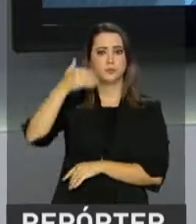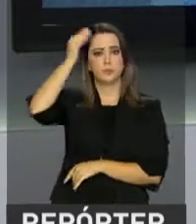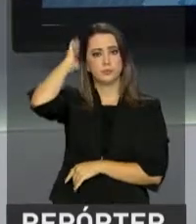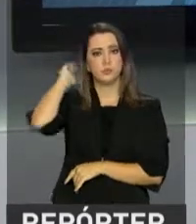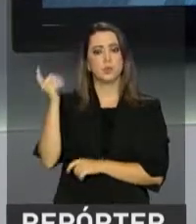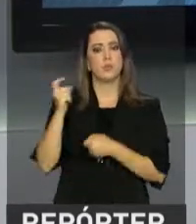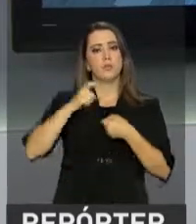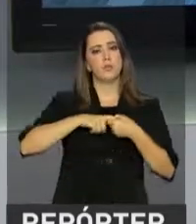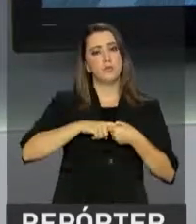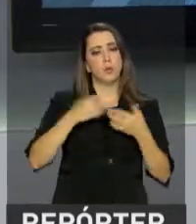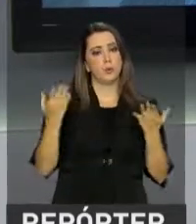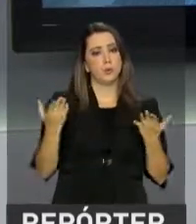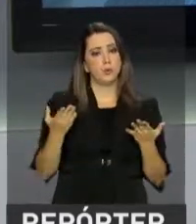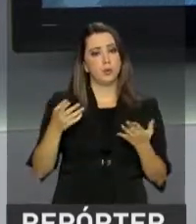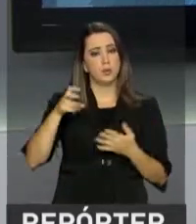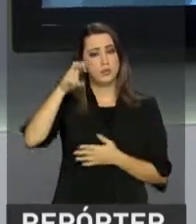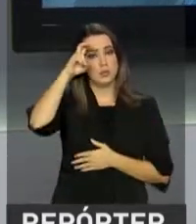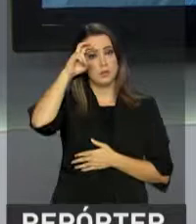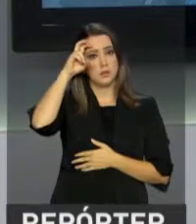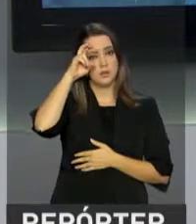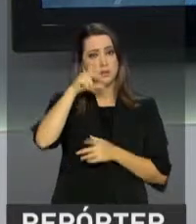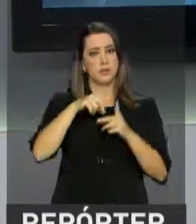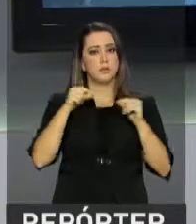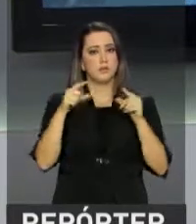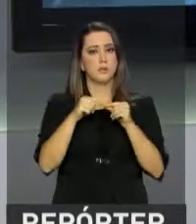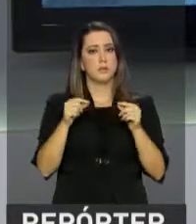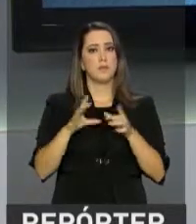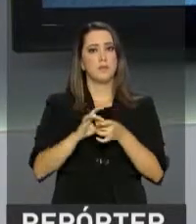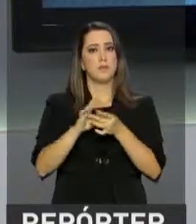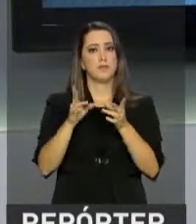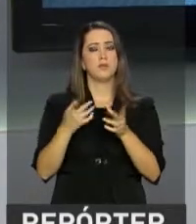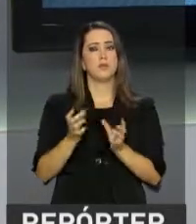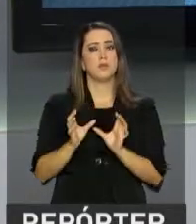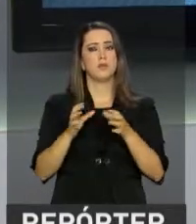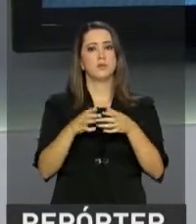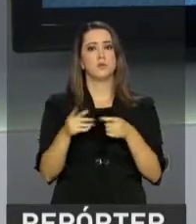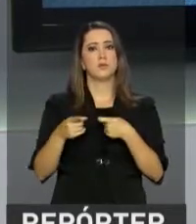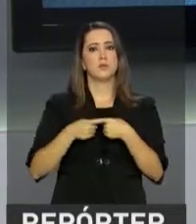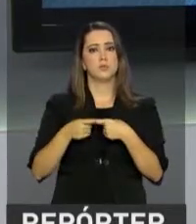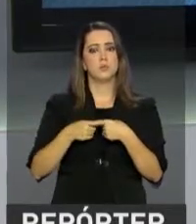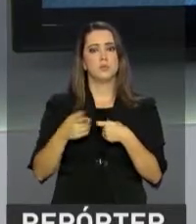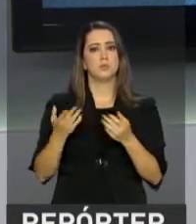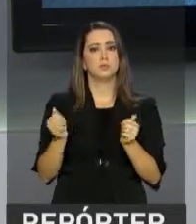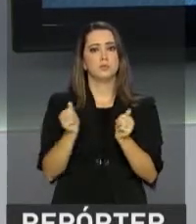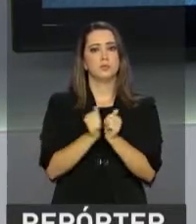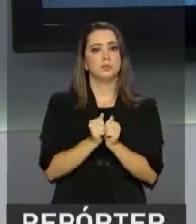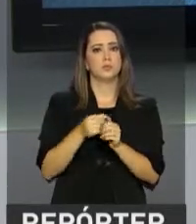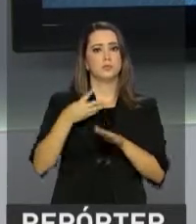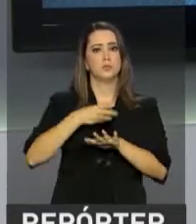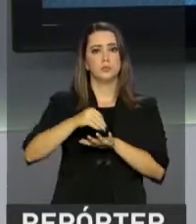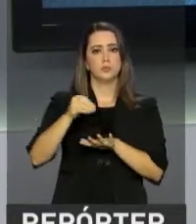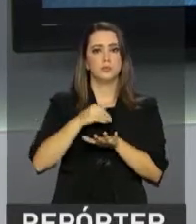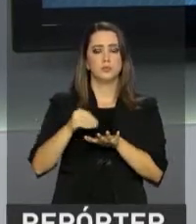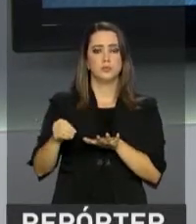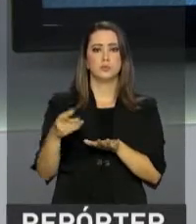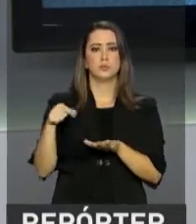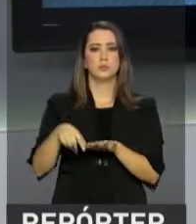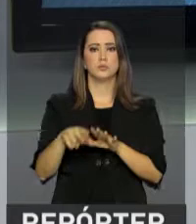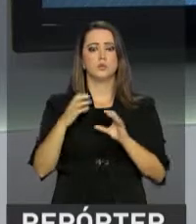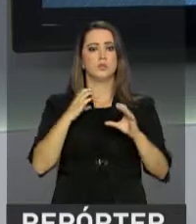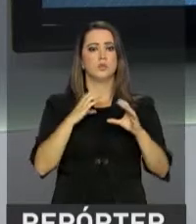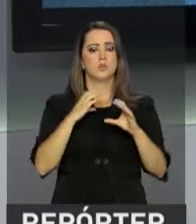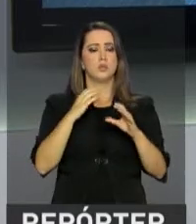Temer retorna nesta quinta-feira a Brasília com liberação da equipe médica que o acompanha. A informação foi dada agora há pouco pela